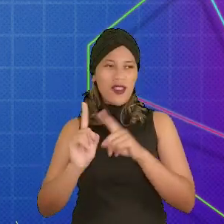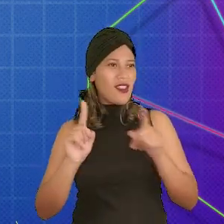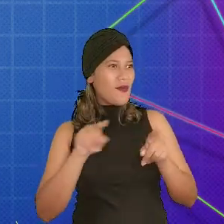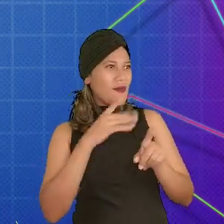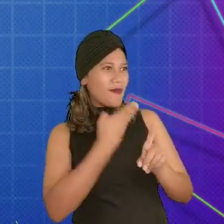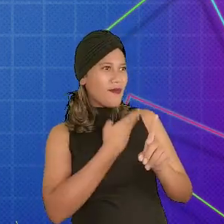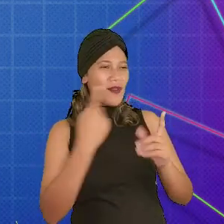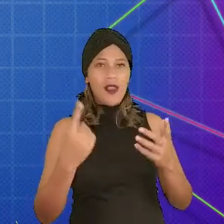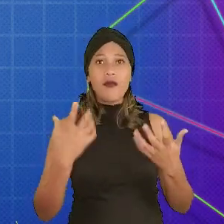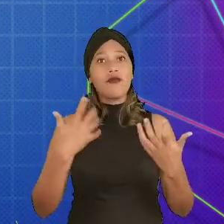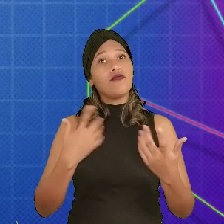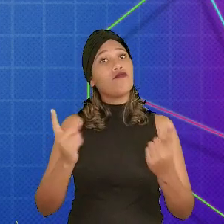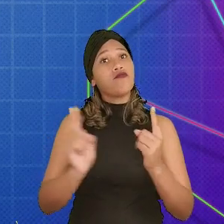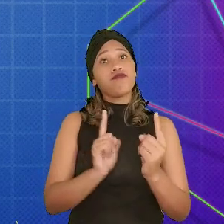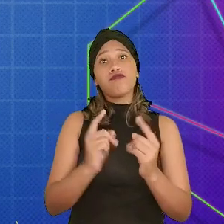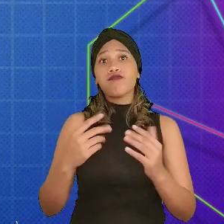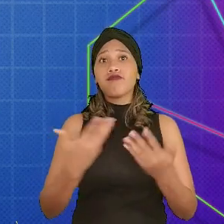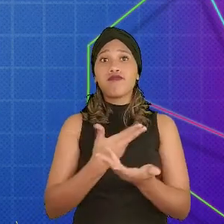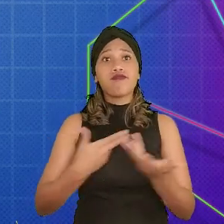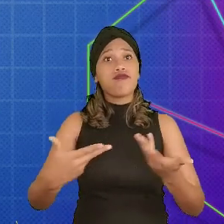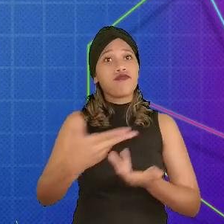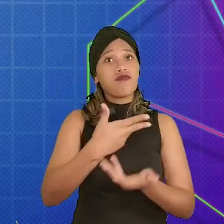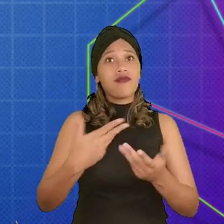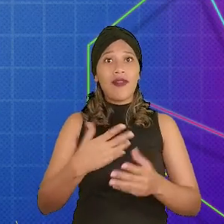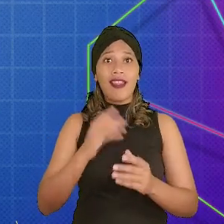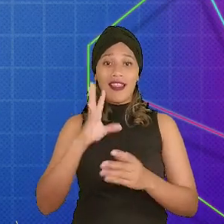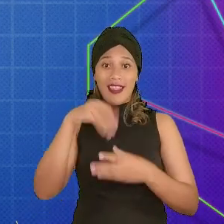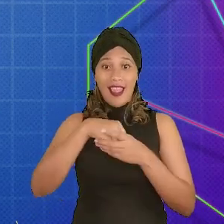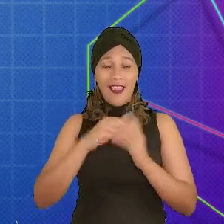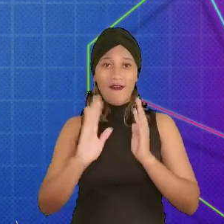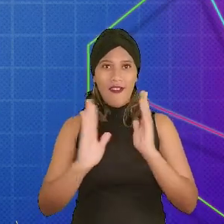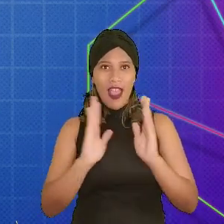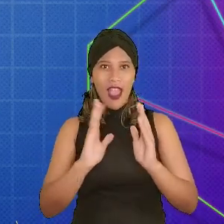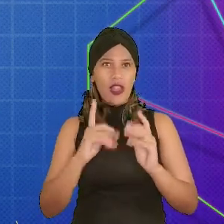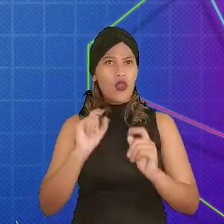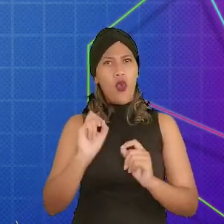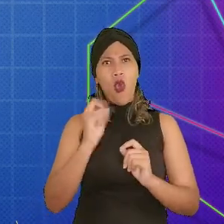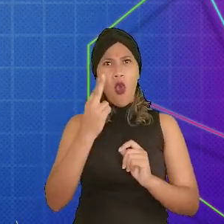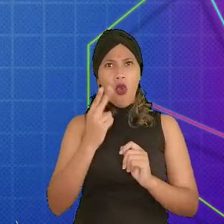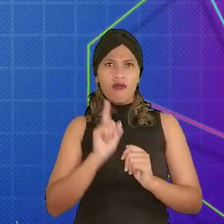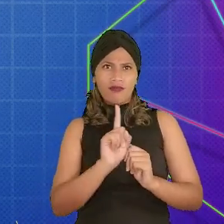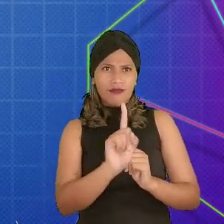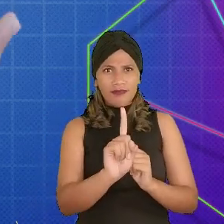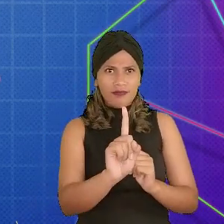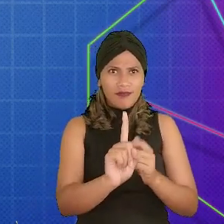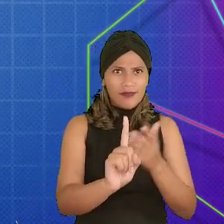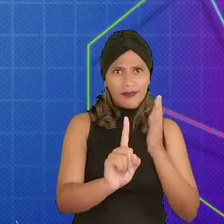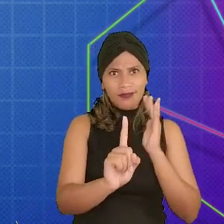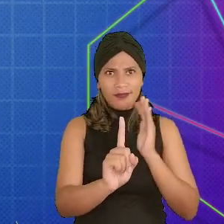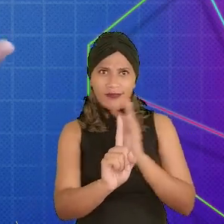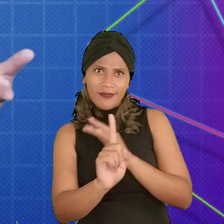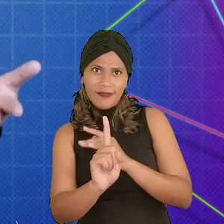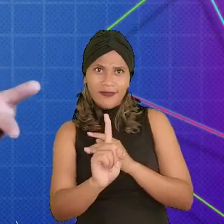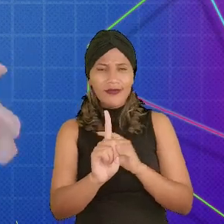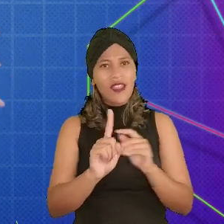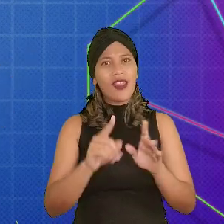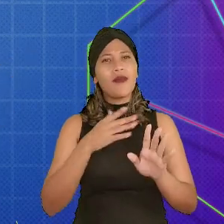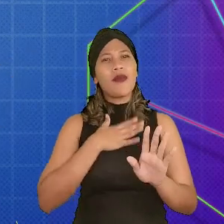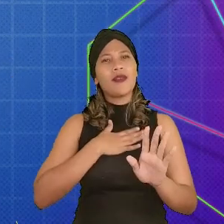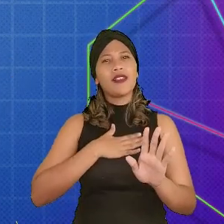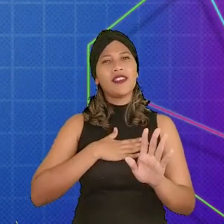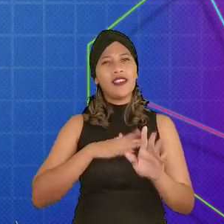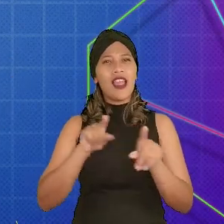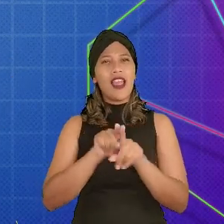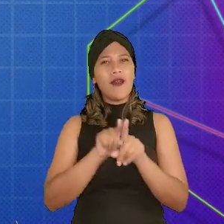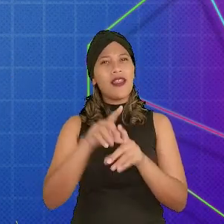temos como interagir de forma ativa dentro da fase, tendo que desviar ou eliminar ou até dar uma forma mais